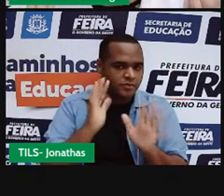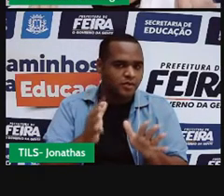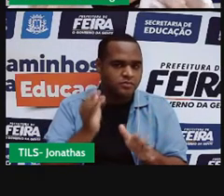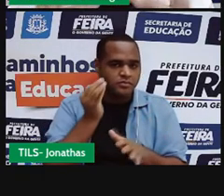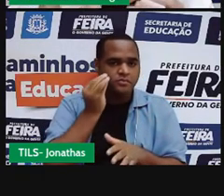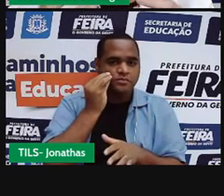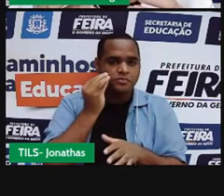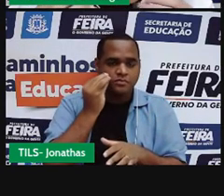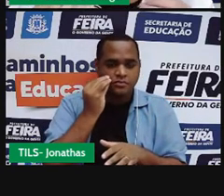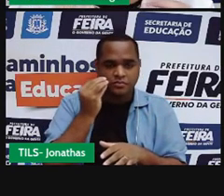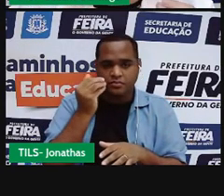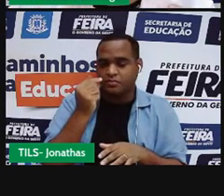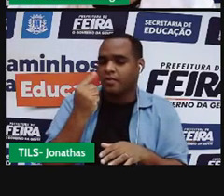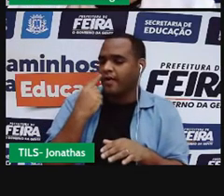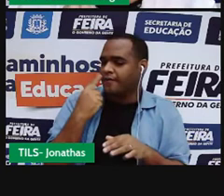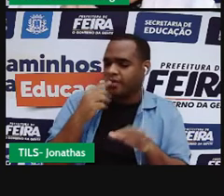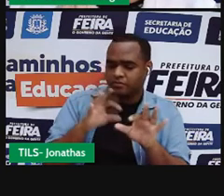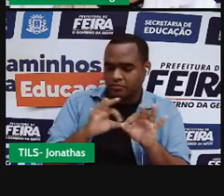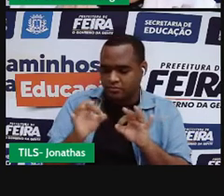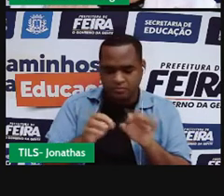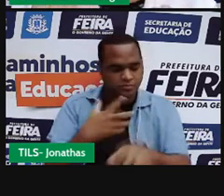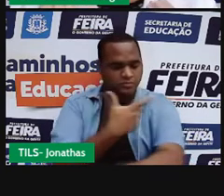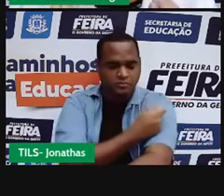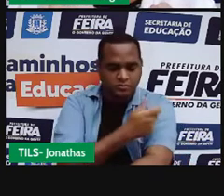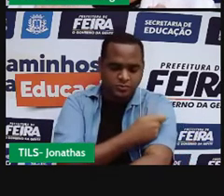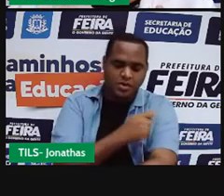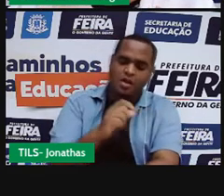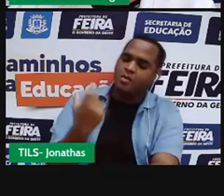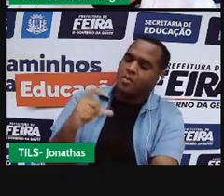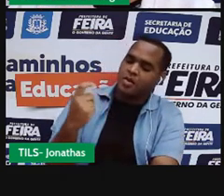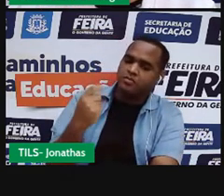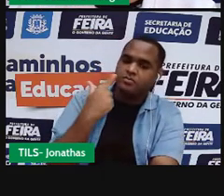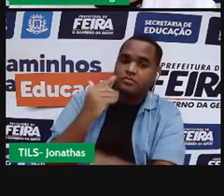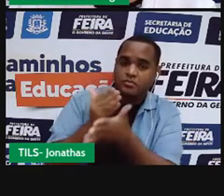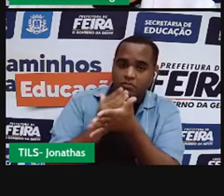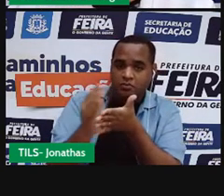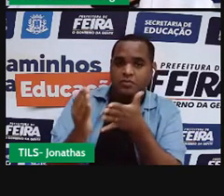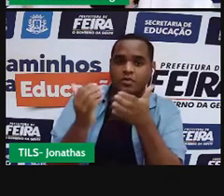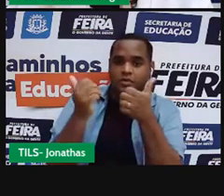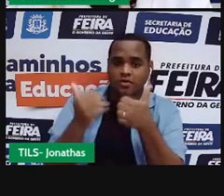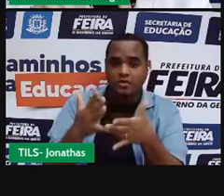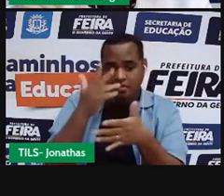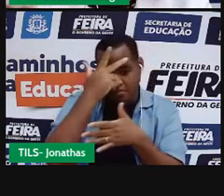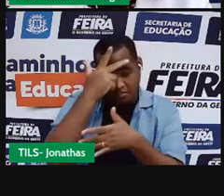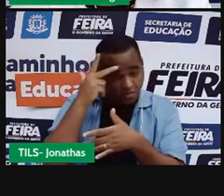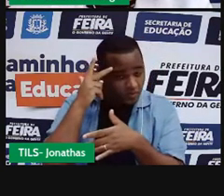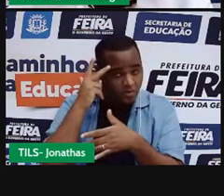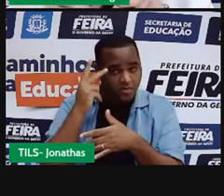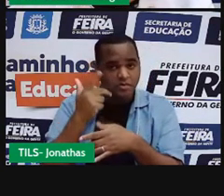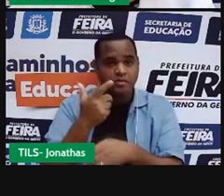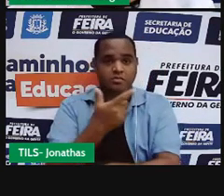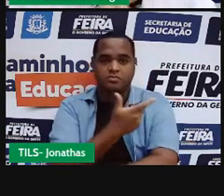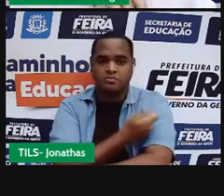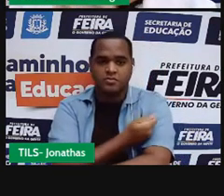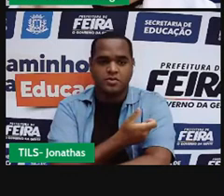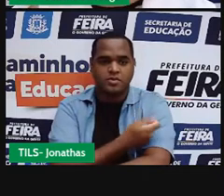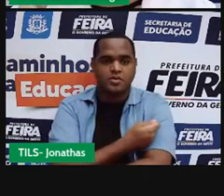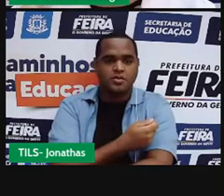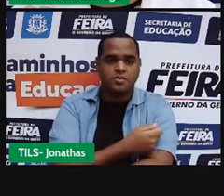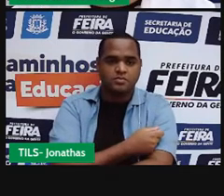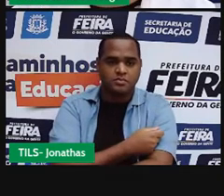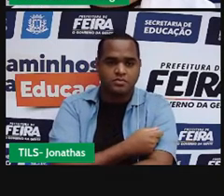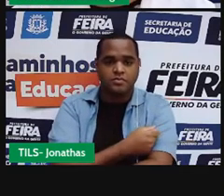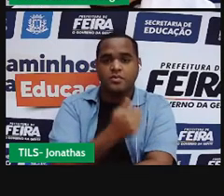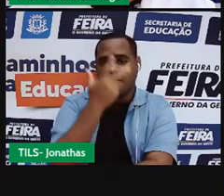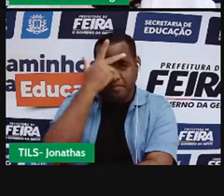de vacina, né? Você já tem ali uma vacina inicial. Então, eles vão fazer os testes in vitro. In vitro não é em